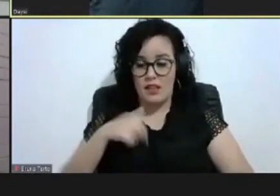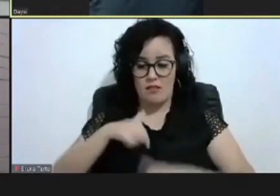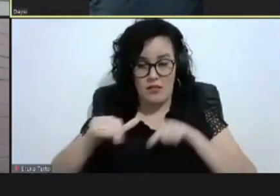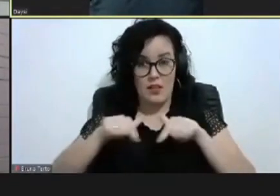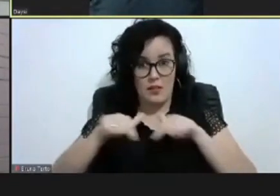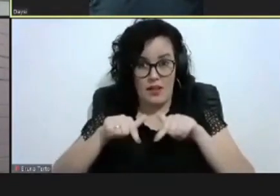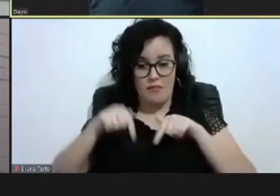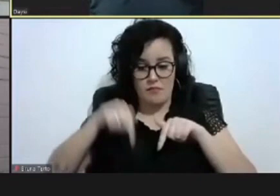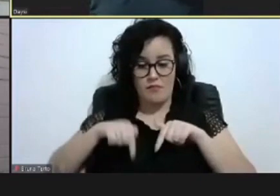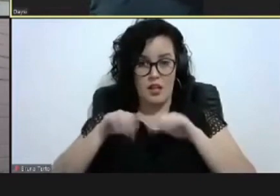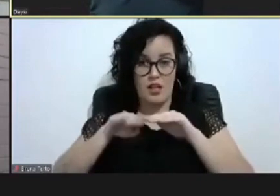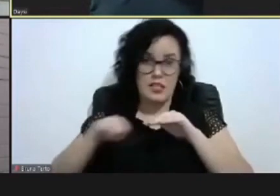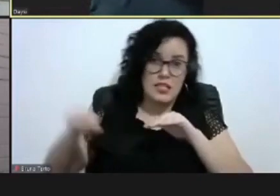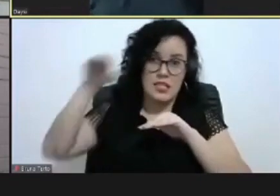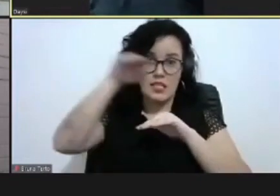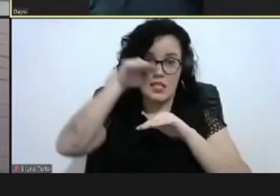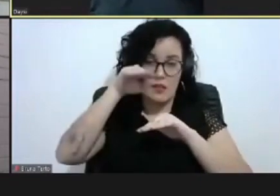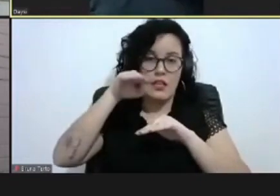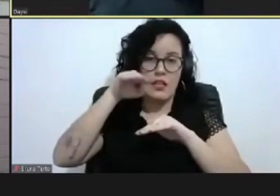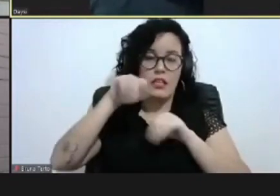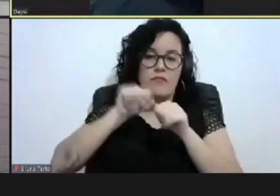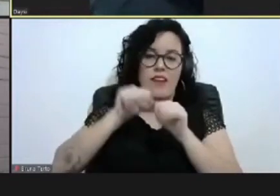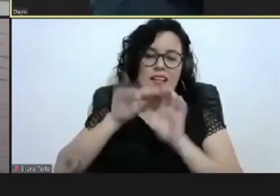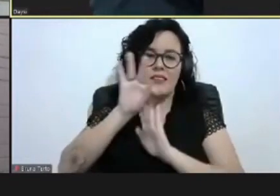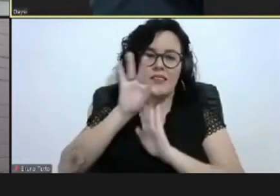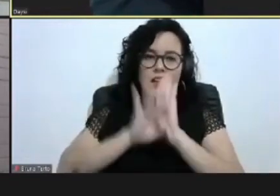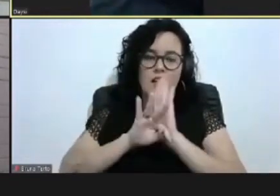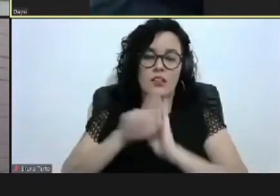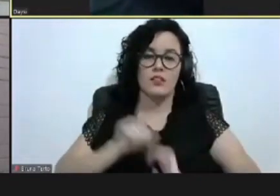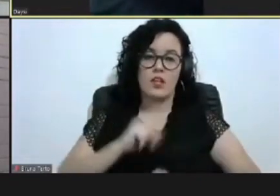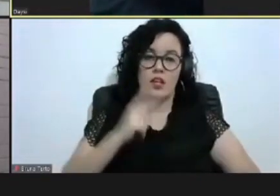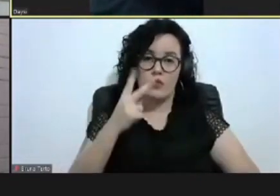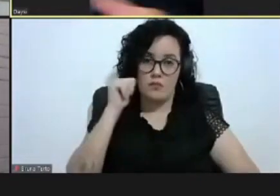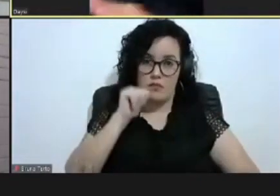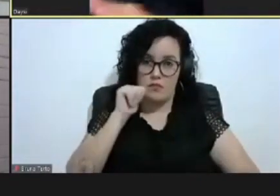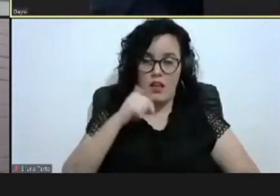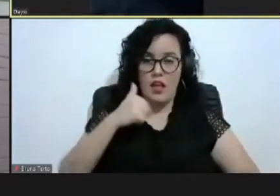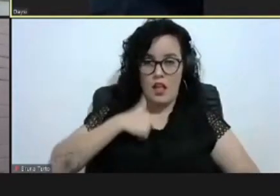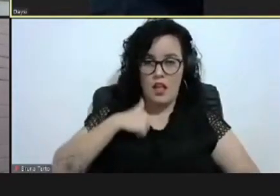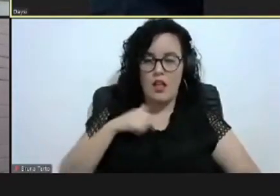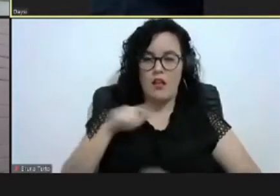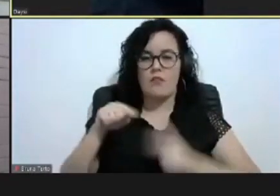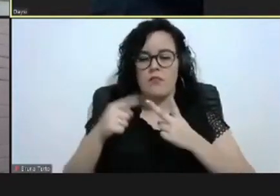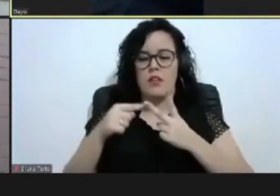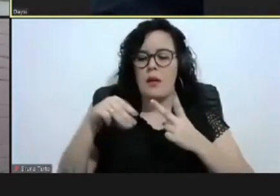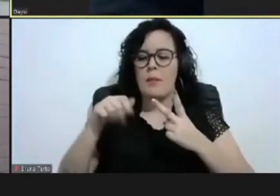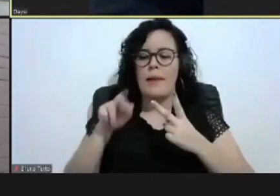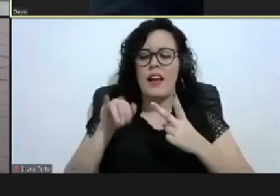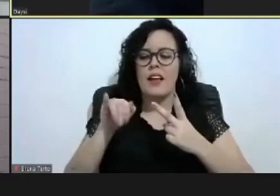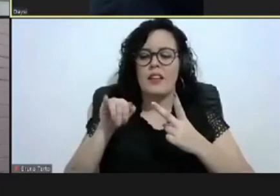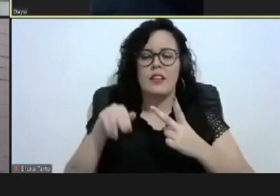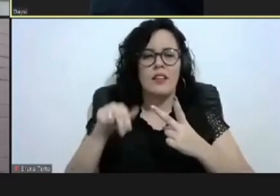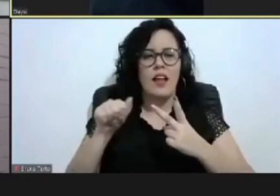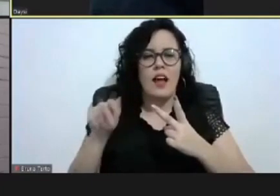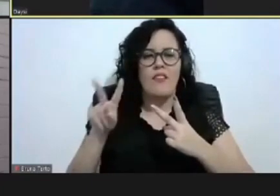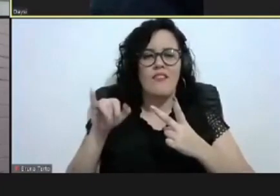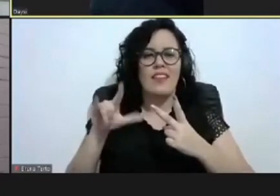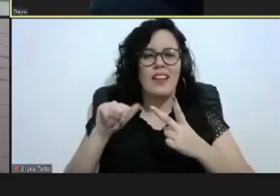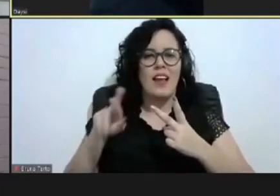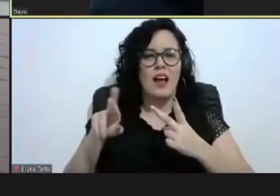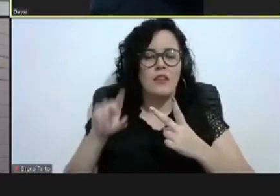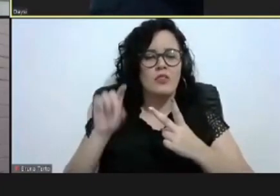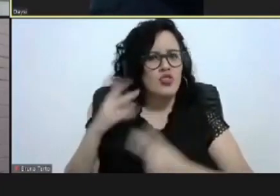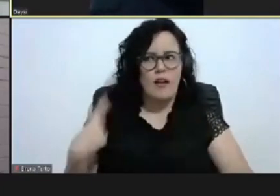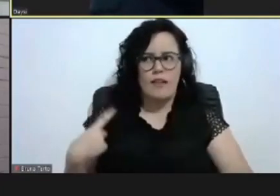editava texto, tinham duas mulheres, eu e a Marina Vilara, só. Não tinha mais.